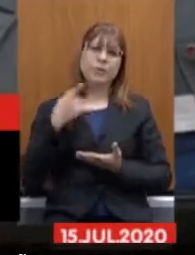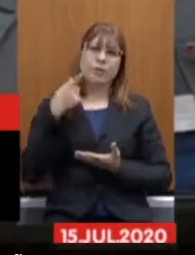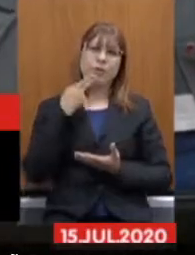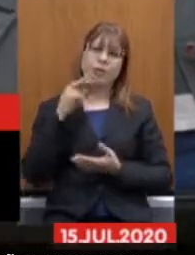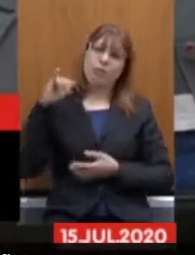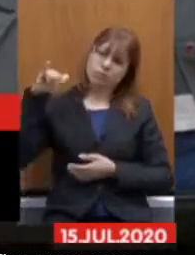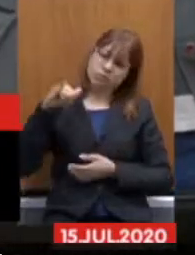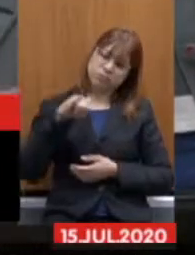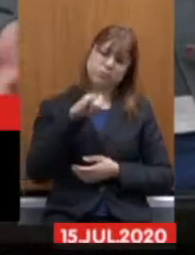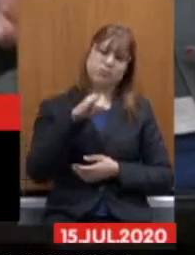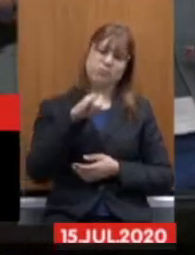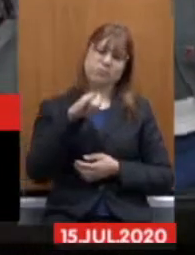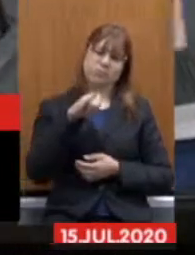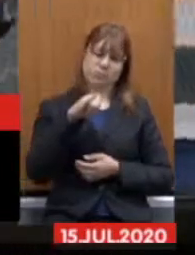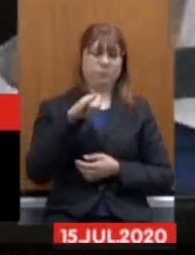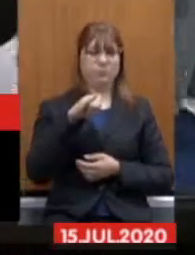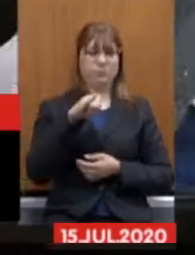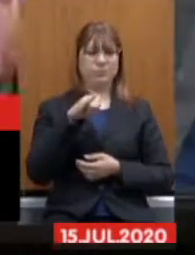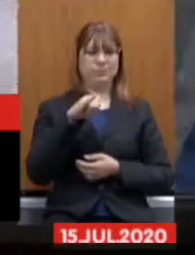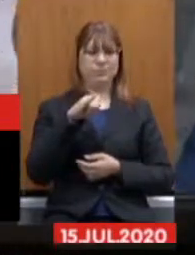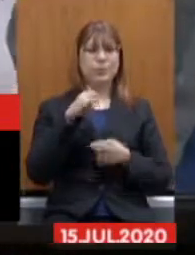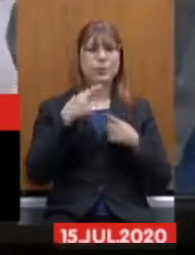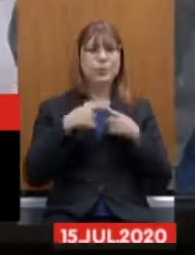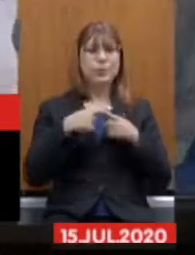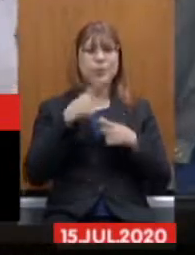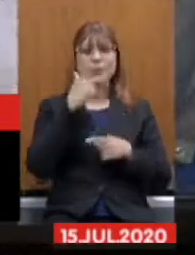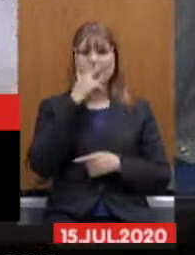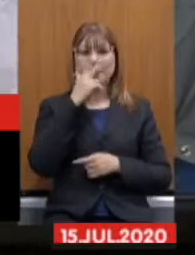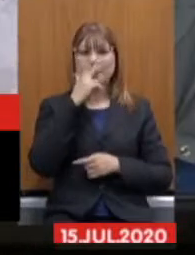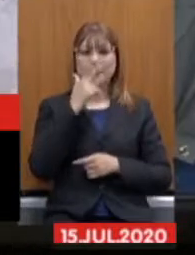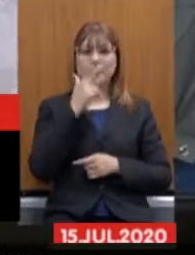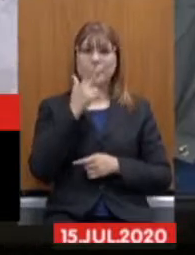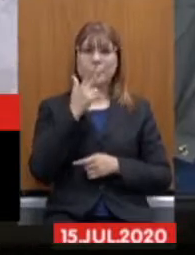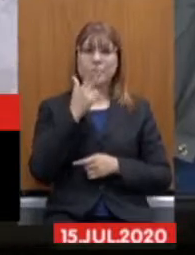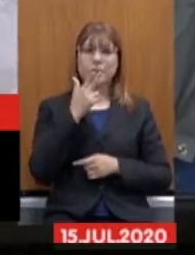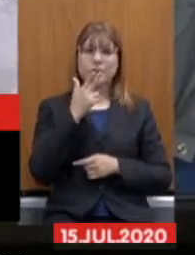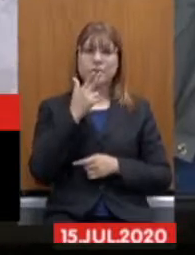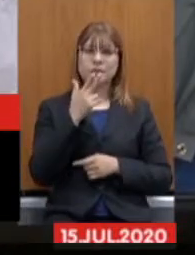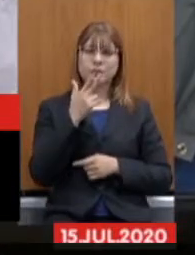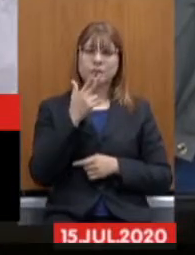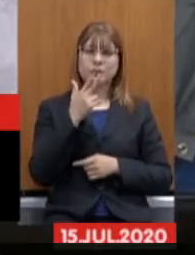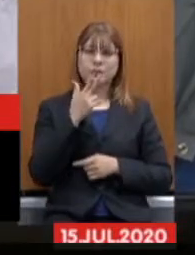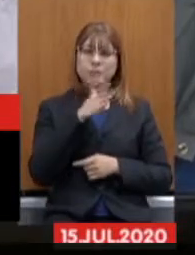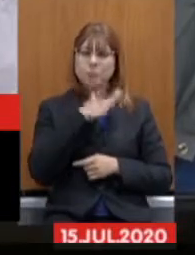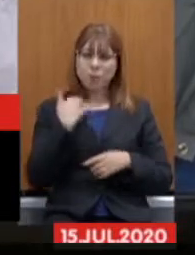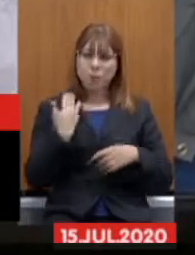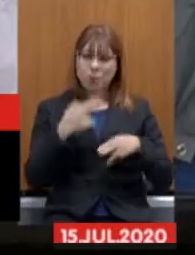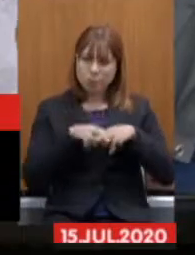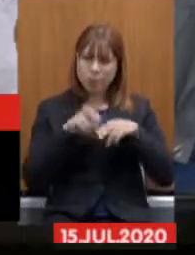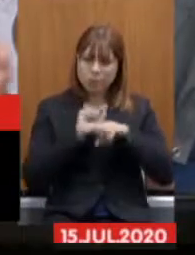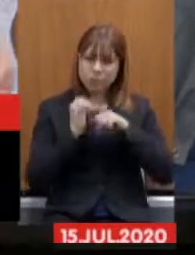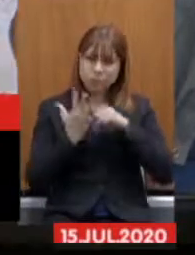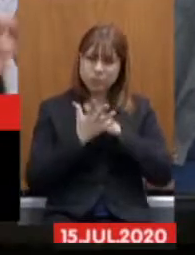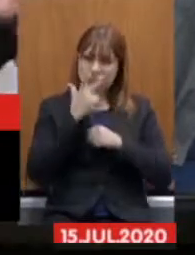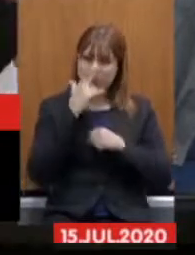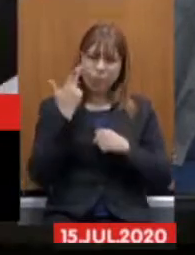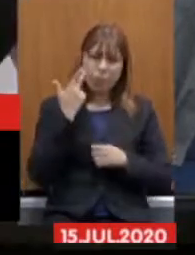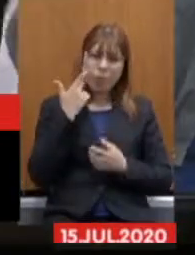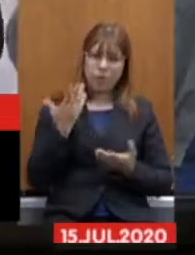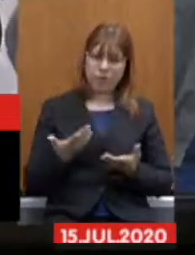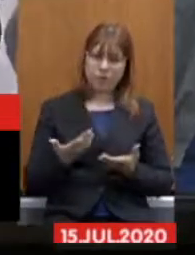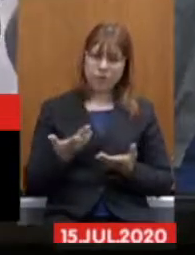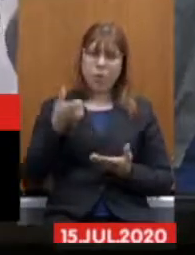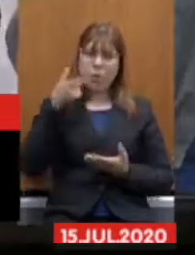bons porque parece que a gente naturalizou e os óbitos a pandemia né isso parece que não é